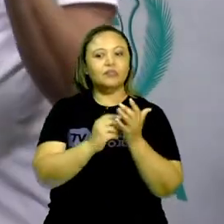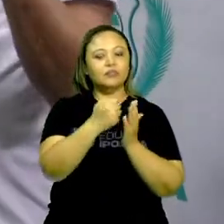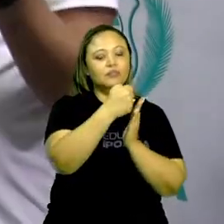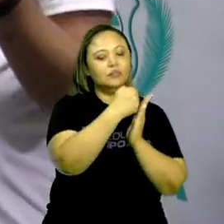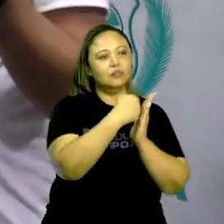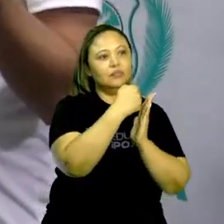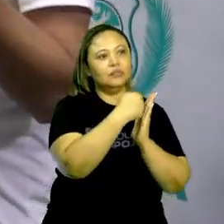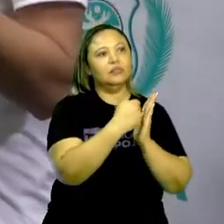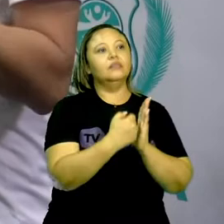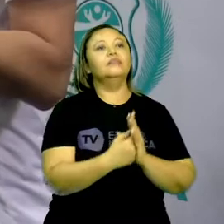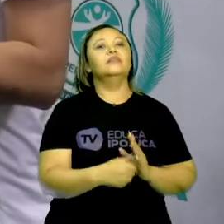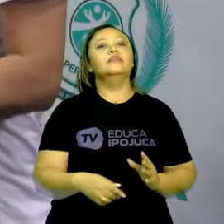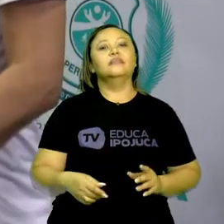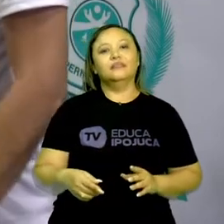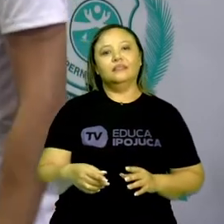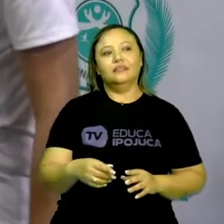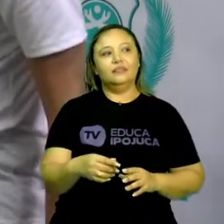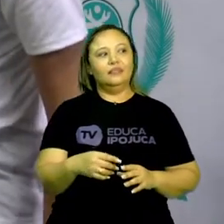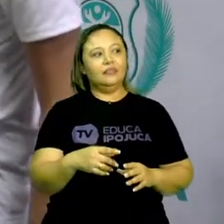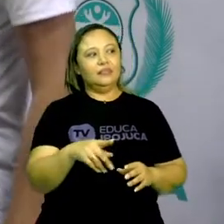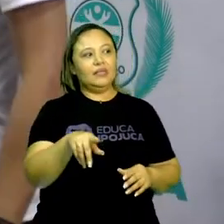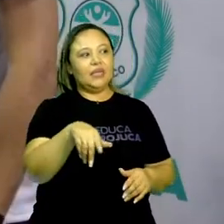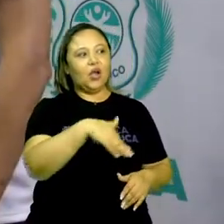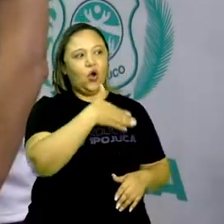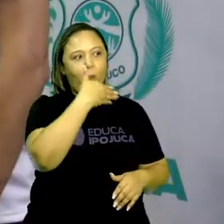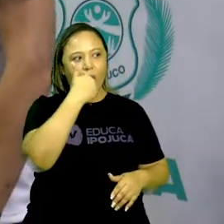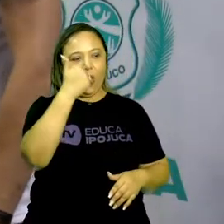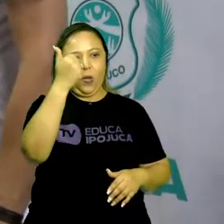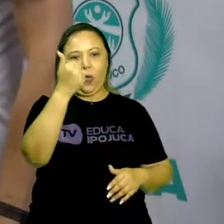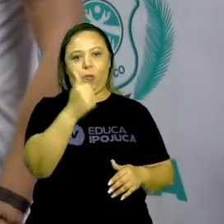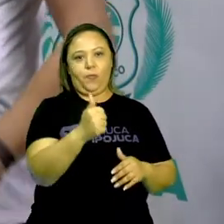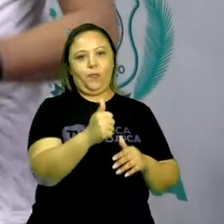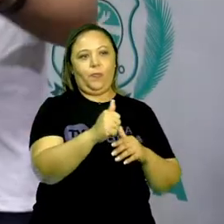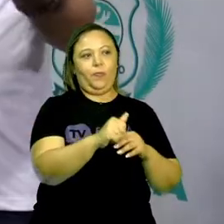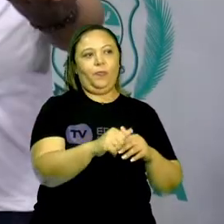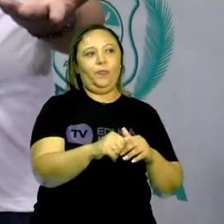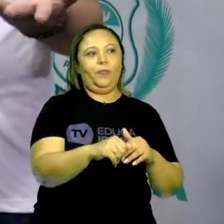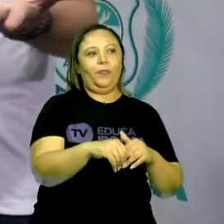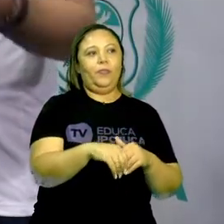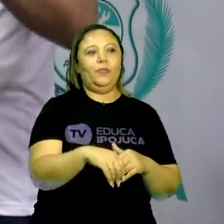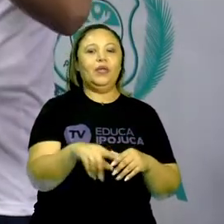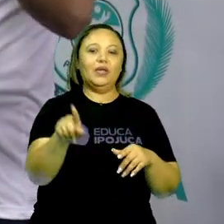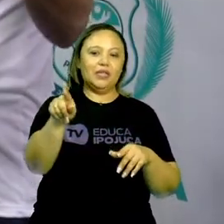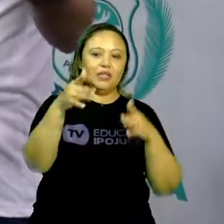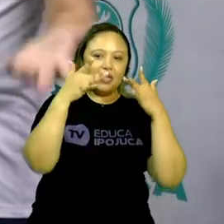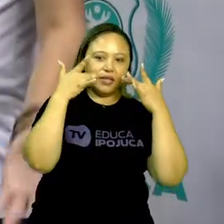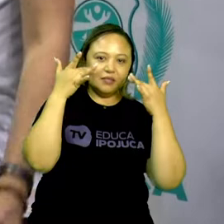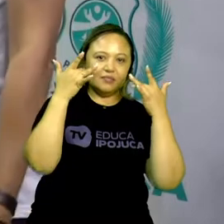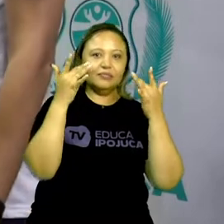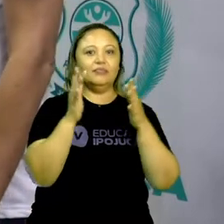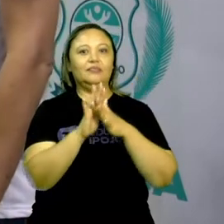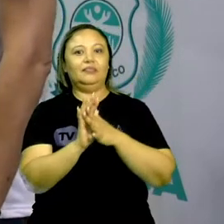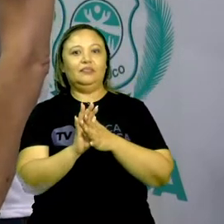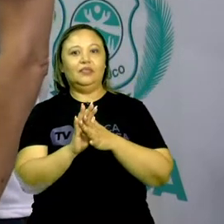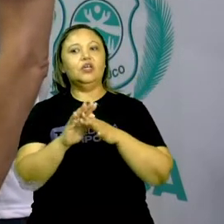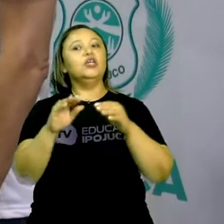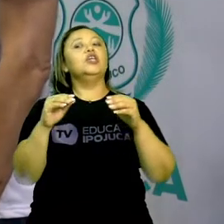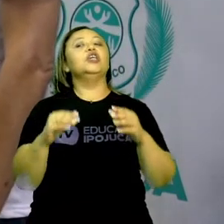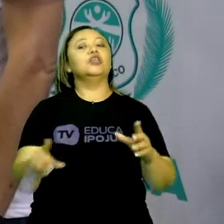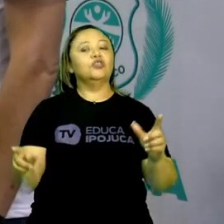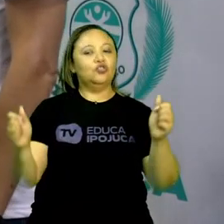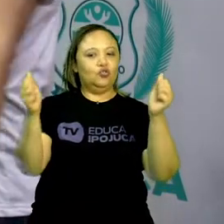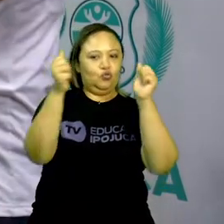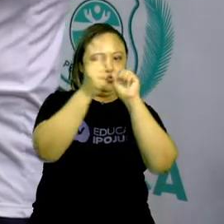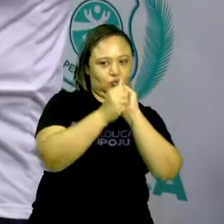caba. Esse caba é bom, viu? E aqui tem uma outra montagem de teatro. E, né, é o teatro lá invadindo a TV e